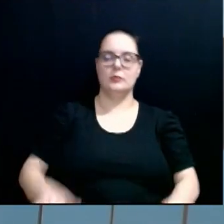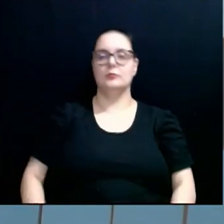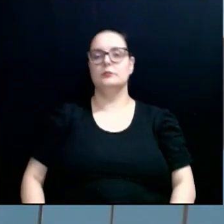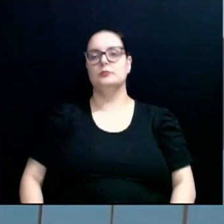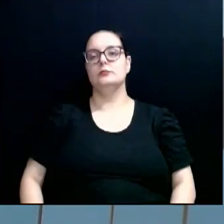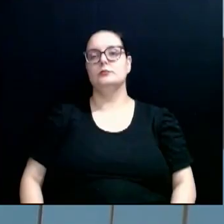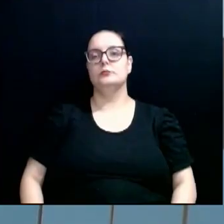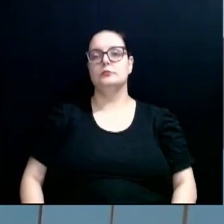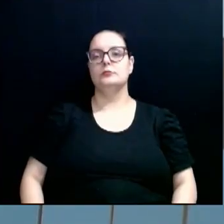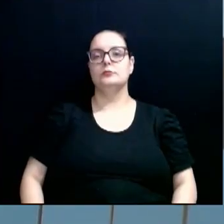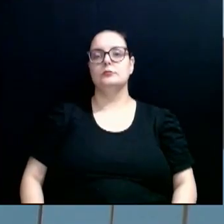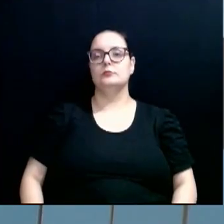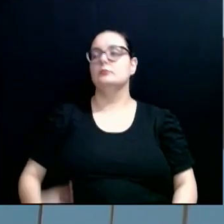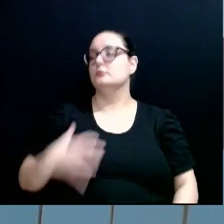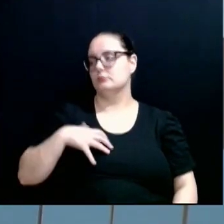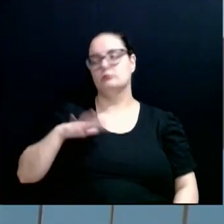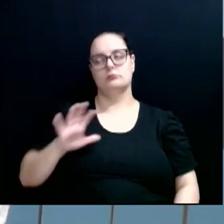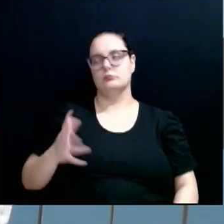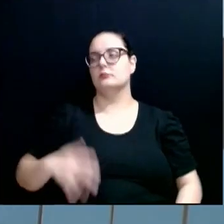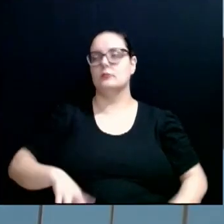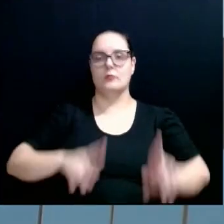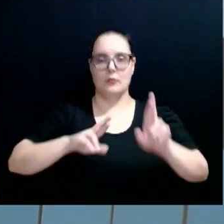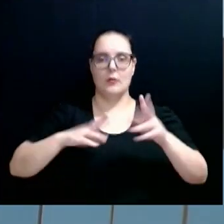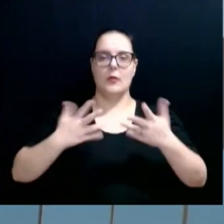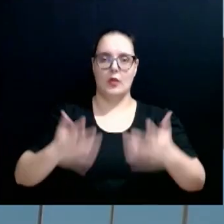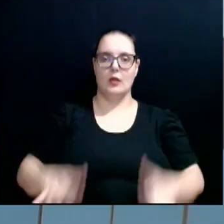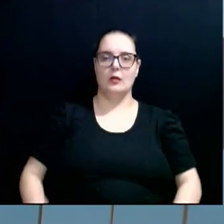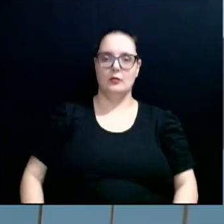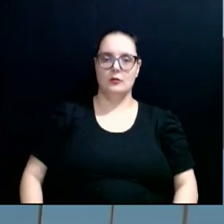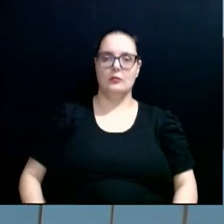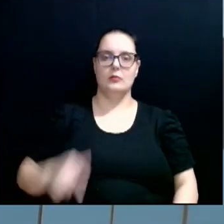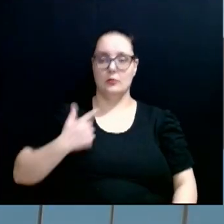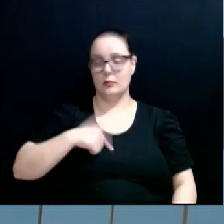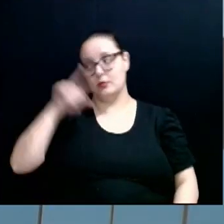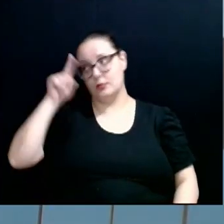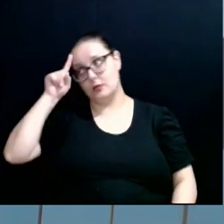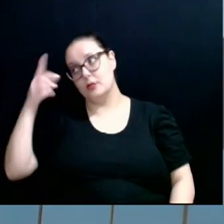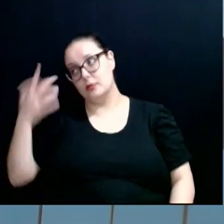Mas é isso, a expectativa, então, a nossa